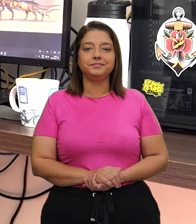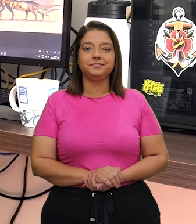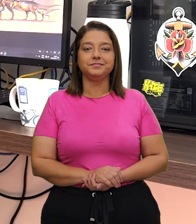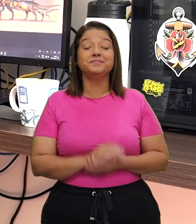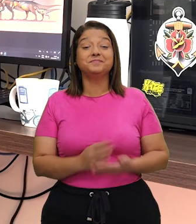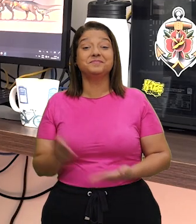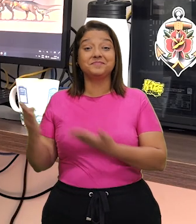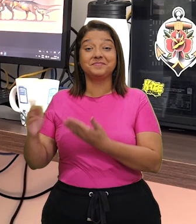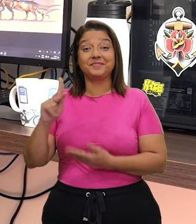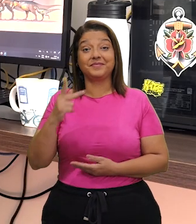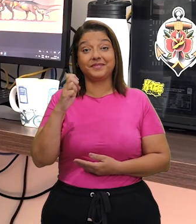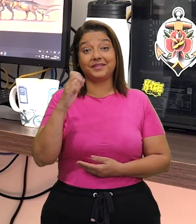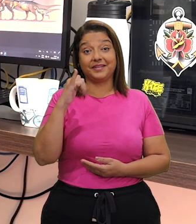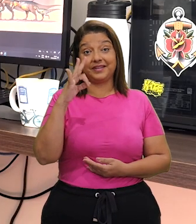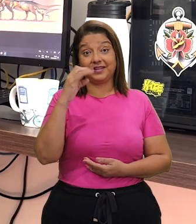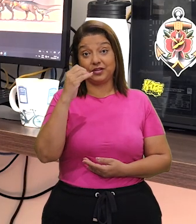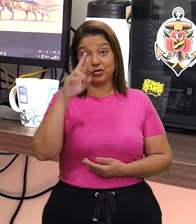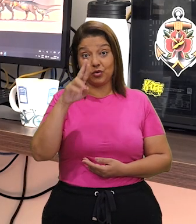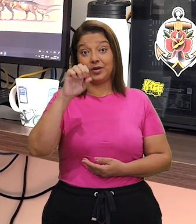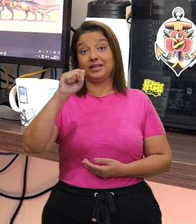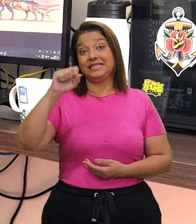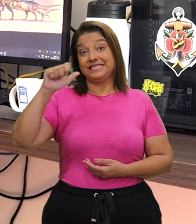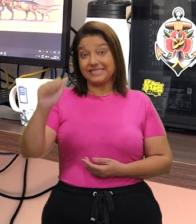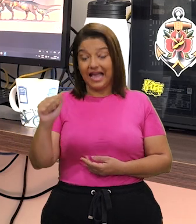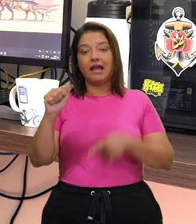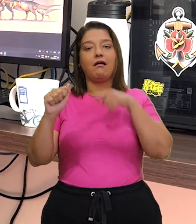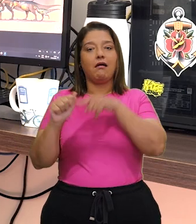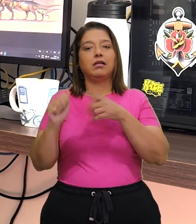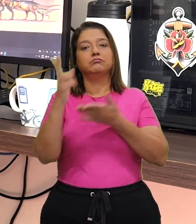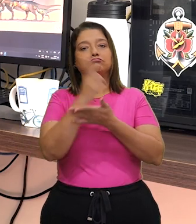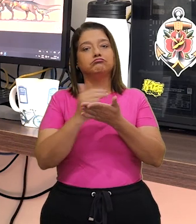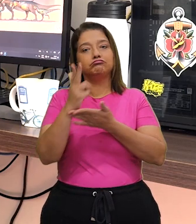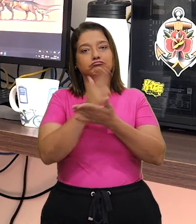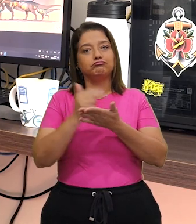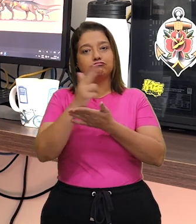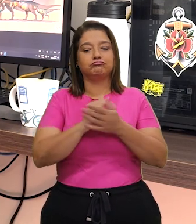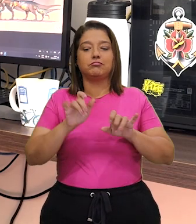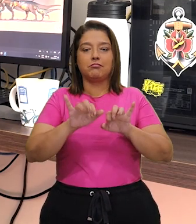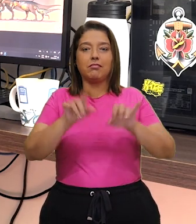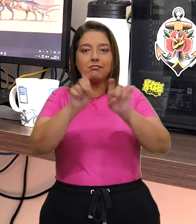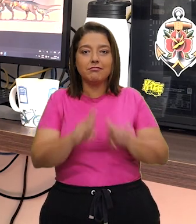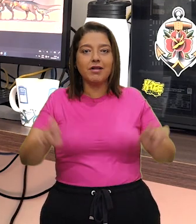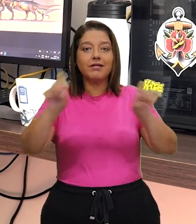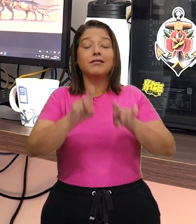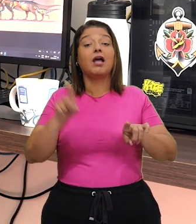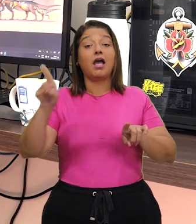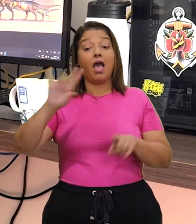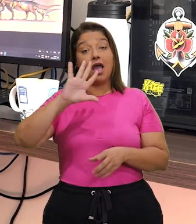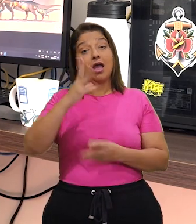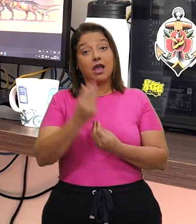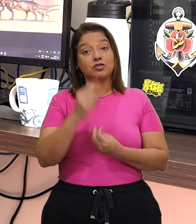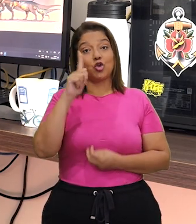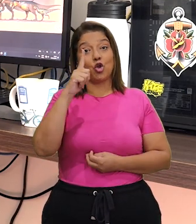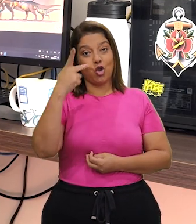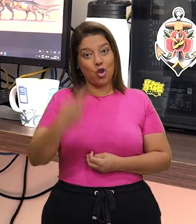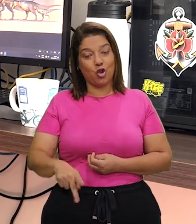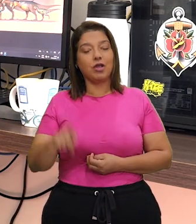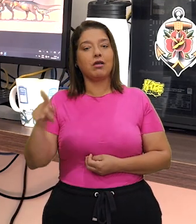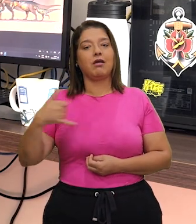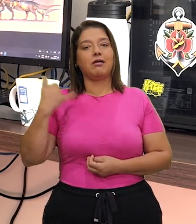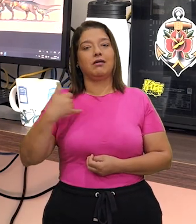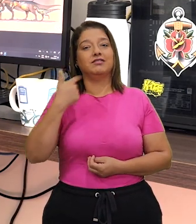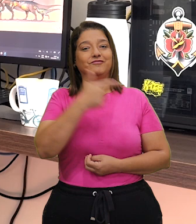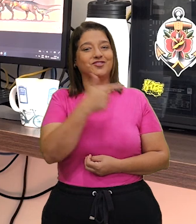eu sou Eitor de sar e eu sou ilustrador digital artista Goiano Eu tenho 22 anos